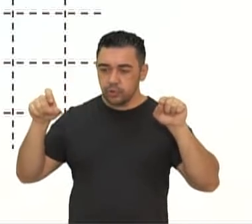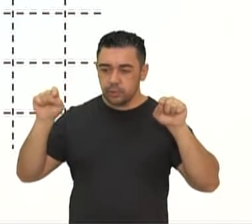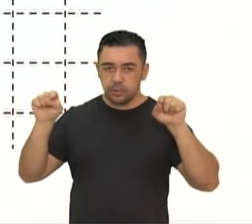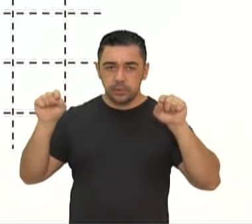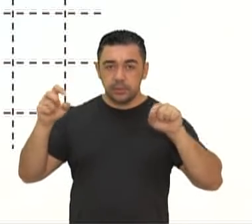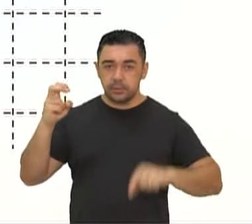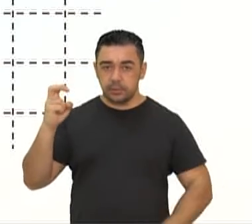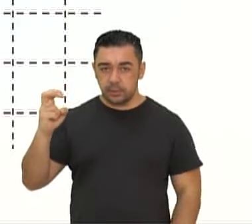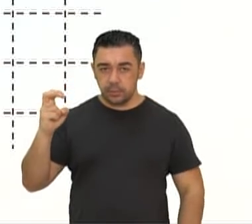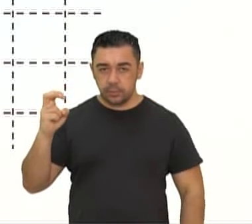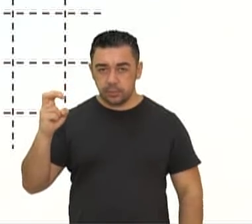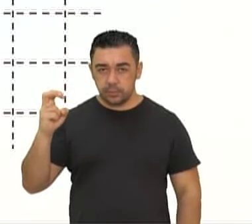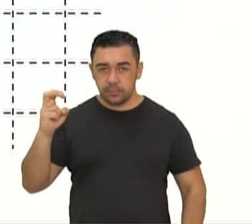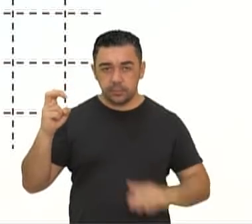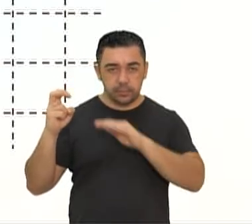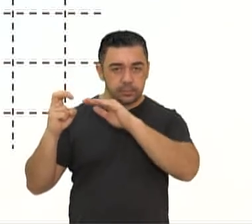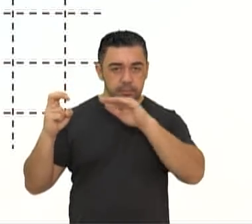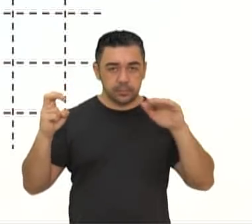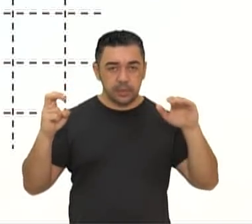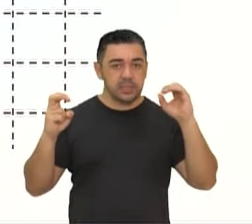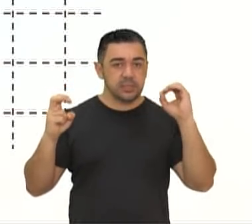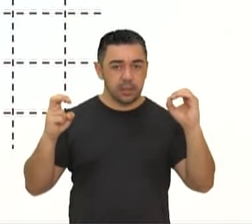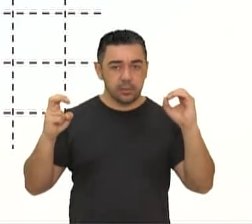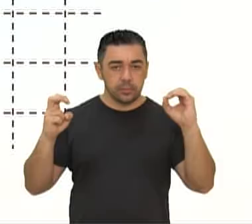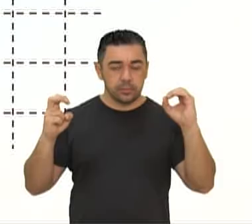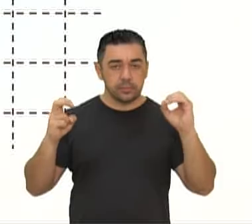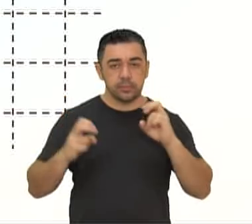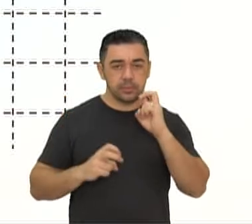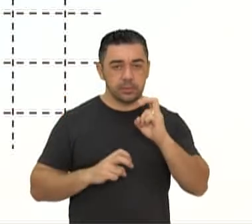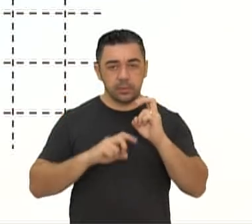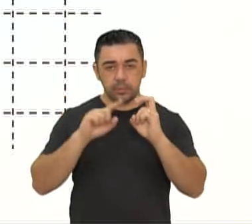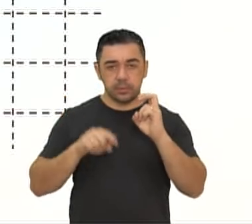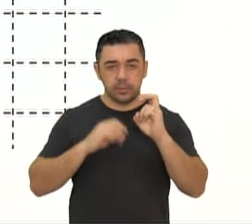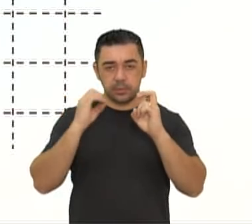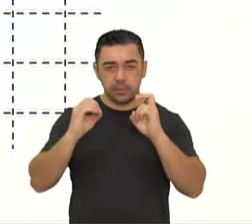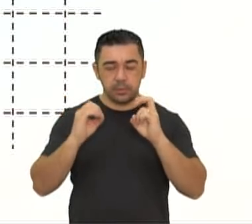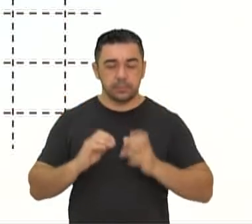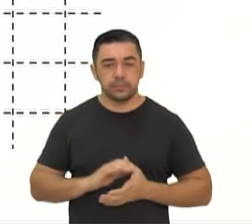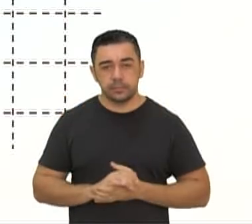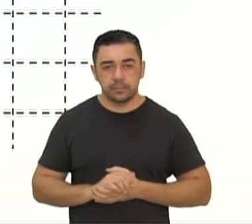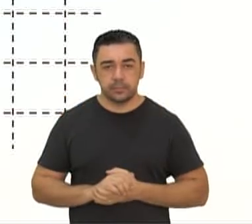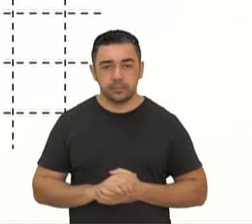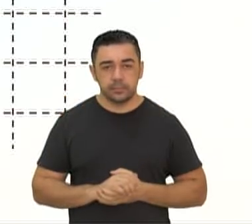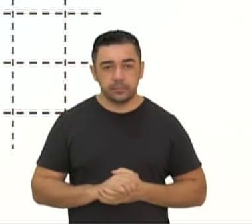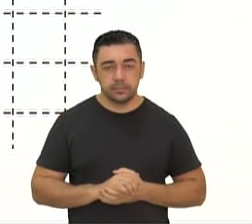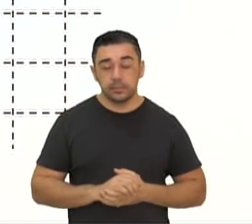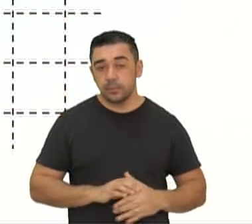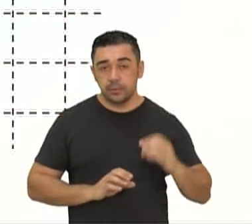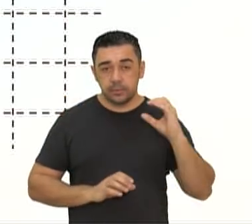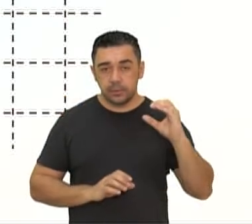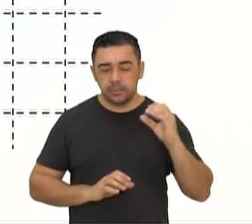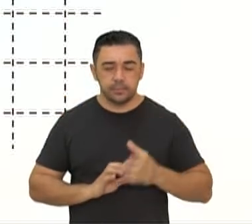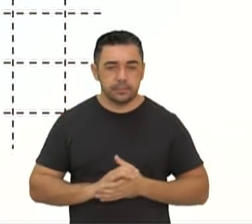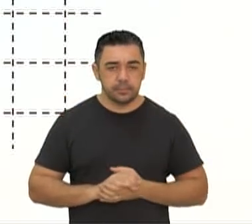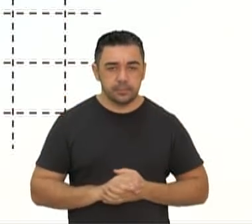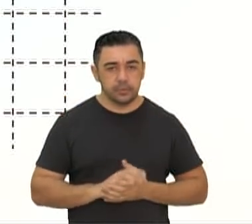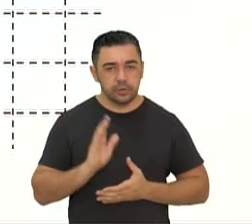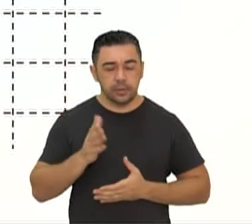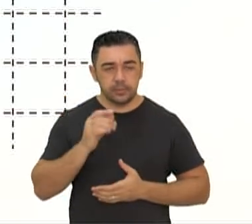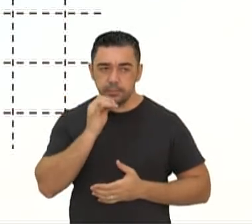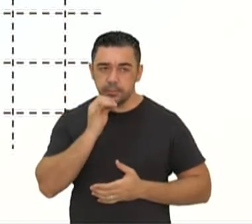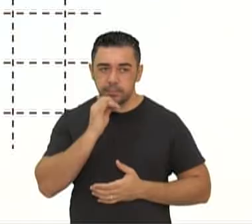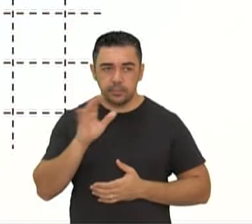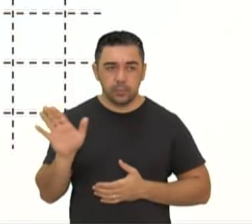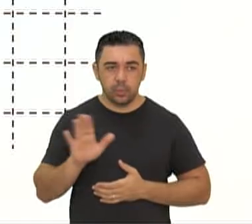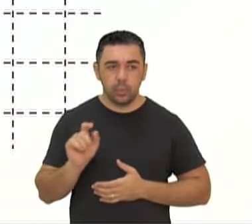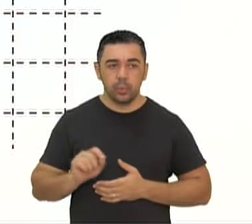5 para x e quanto para y? 0. 5 e 0. E o C? O C já foi. Então,